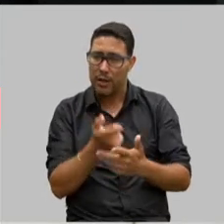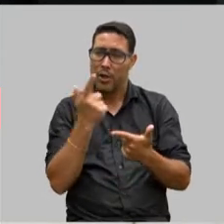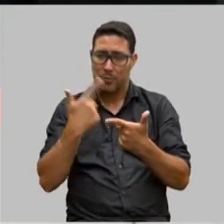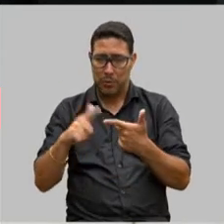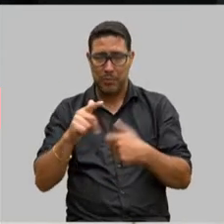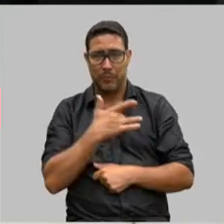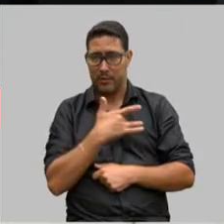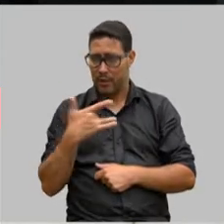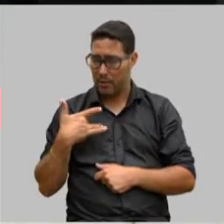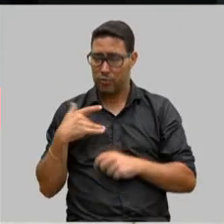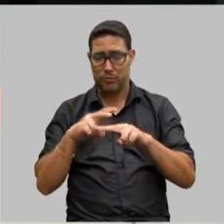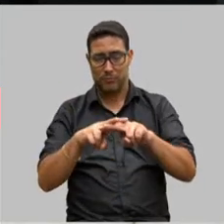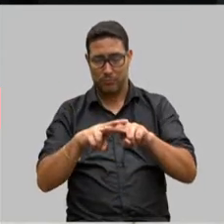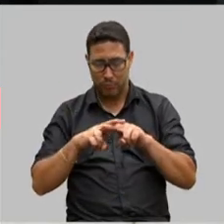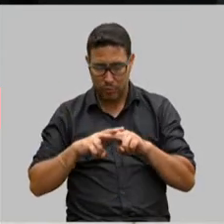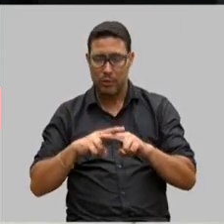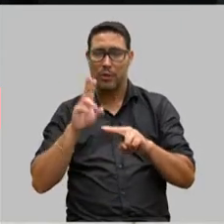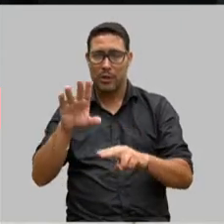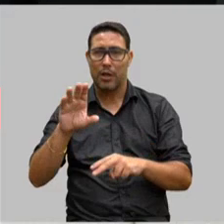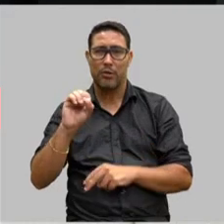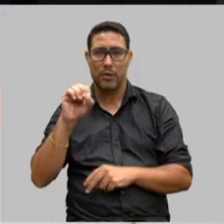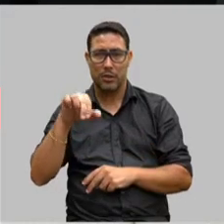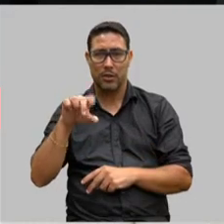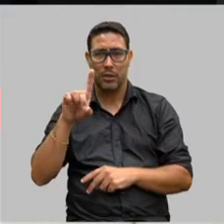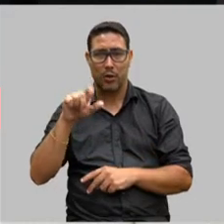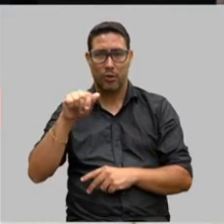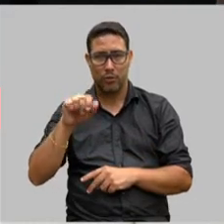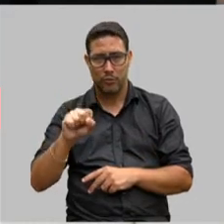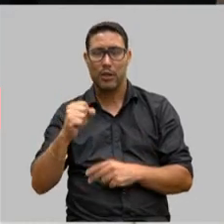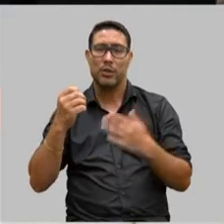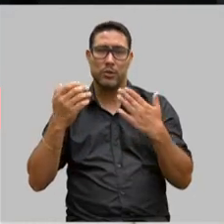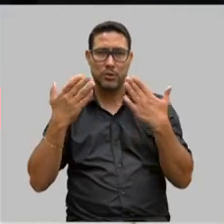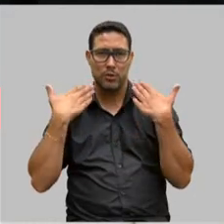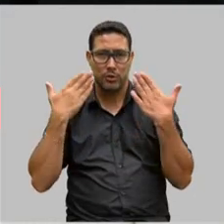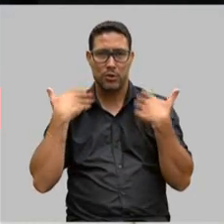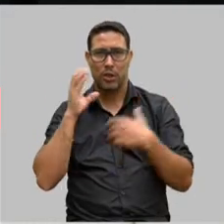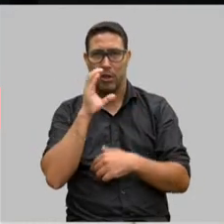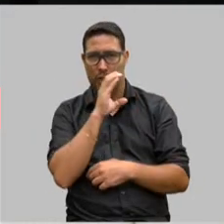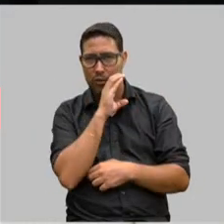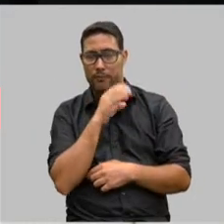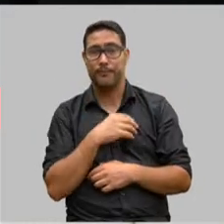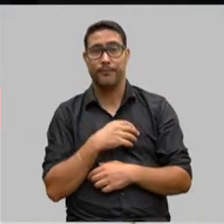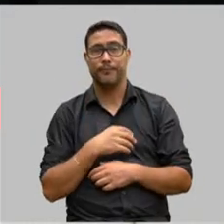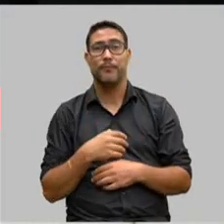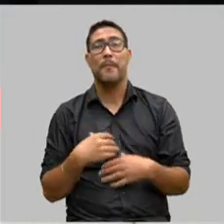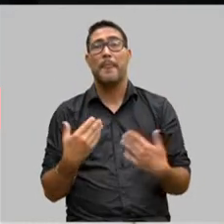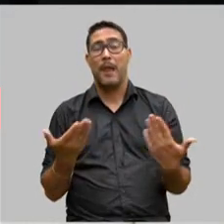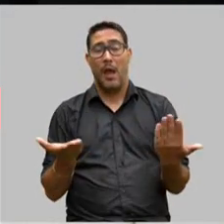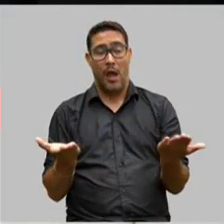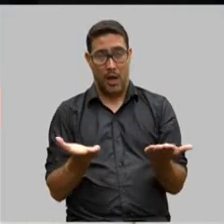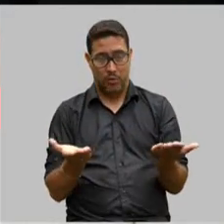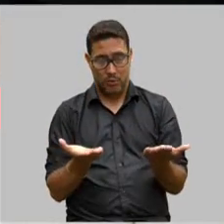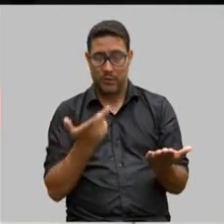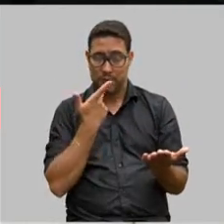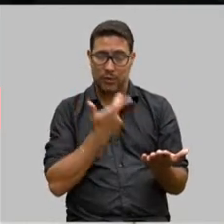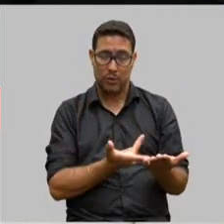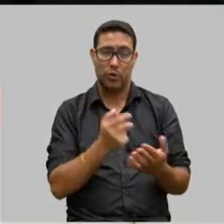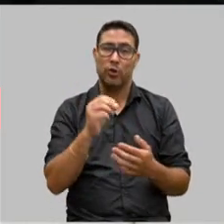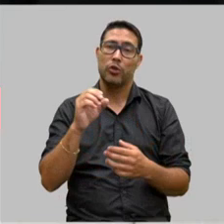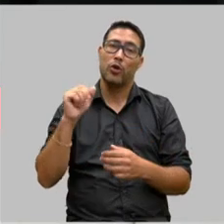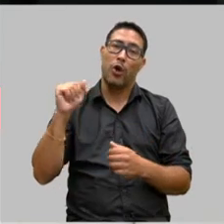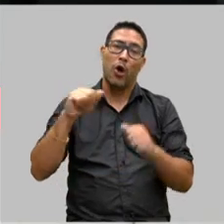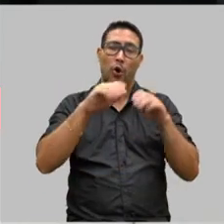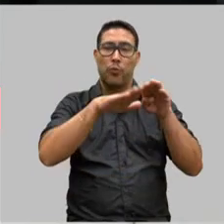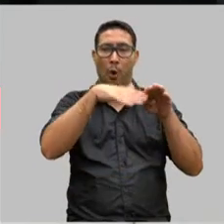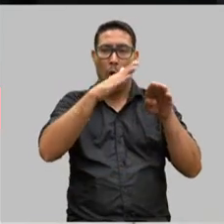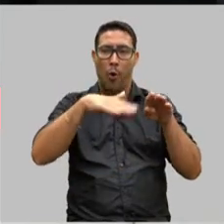Agora, mudando para o tema de ondas de frio. Enquanto eu falei que ondas de calor é uma estagnação